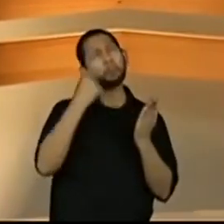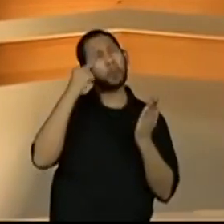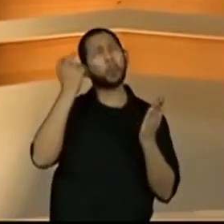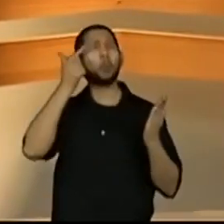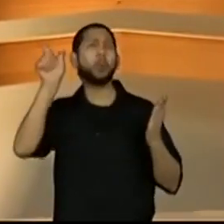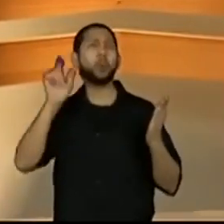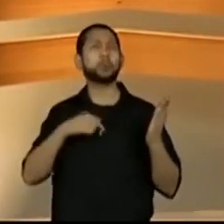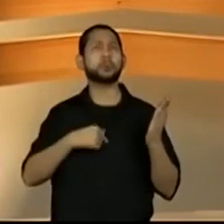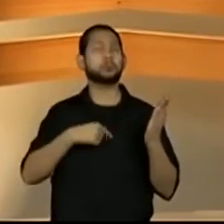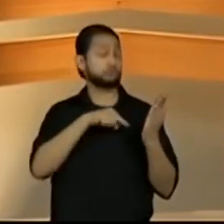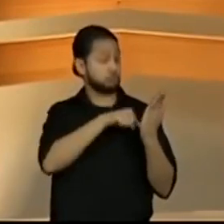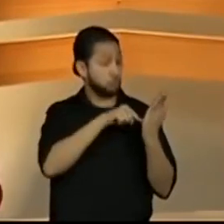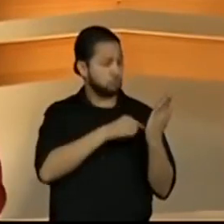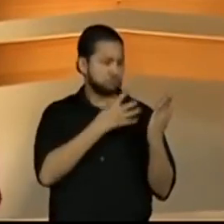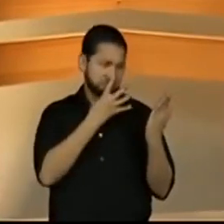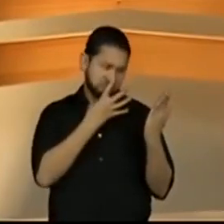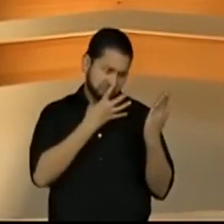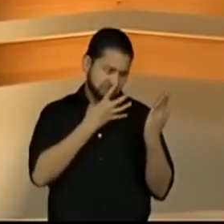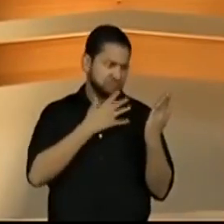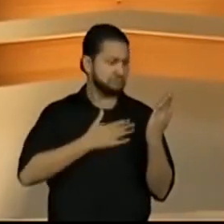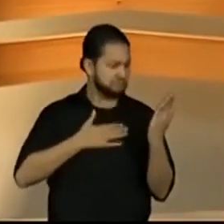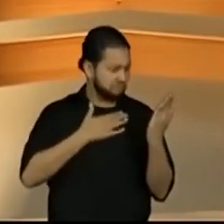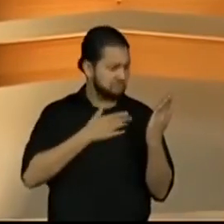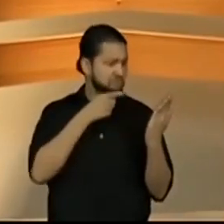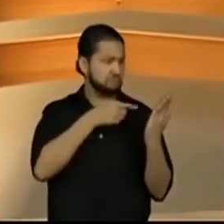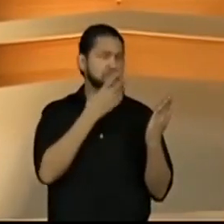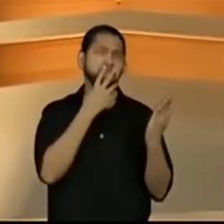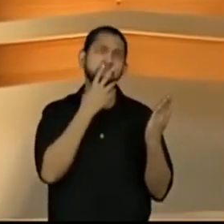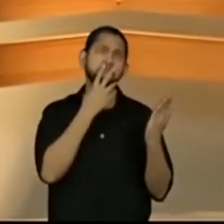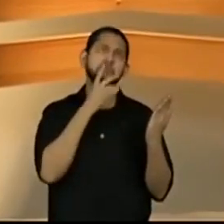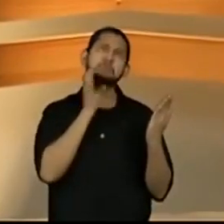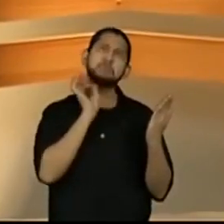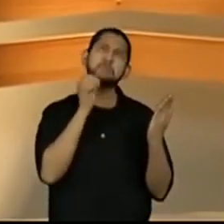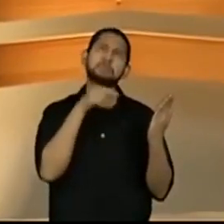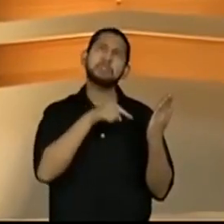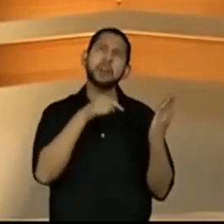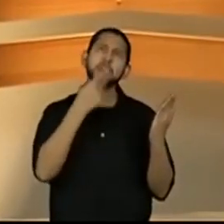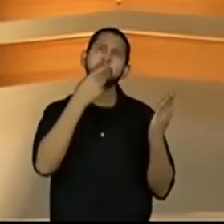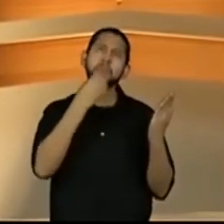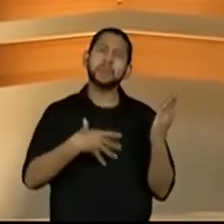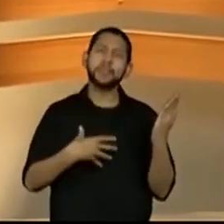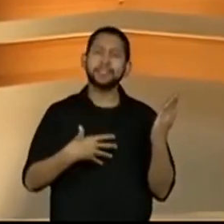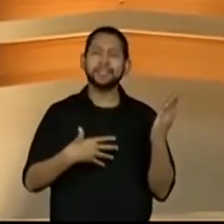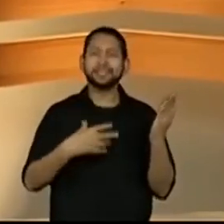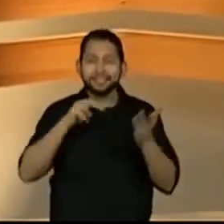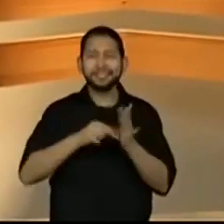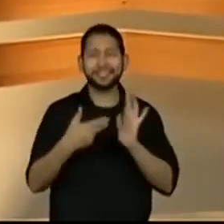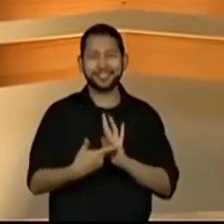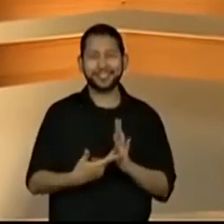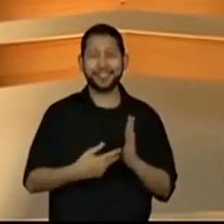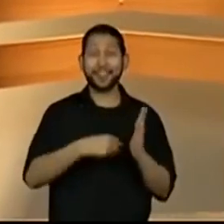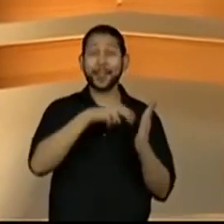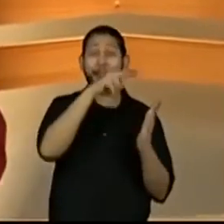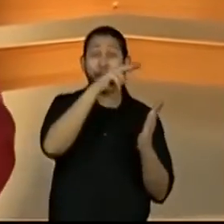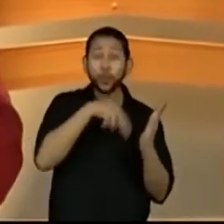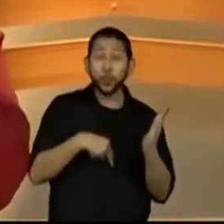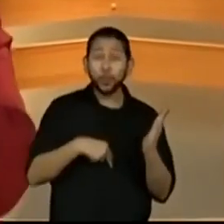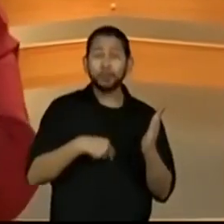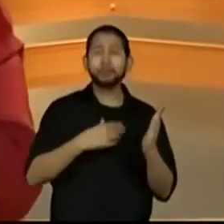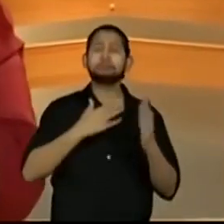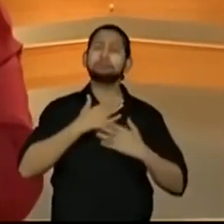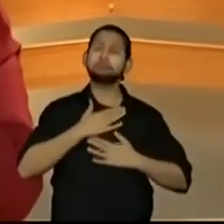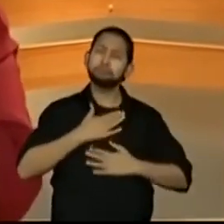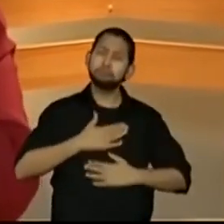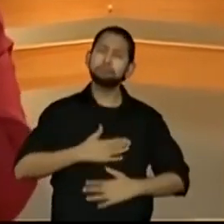vem. Aí, a partir do momento que eu consigo compreender o máximo possível, eu apreendo.